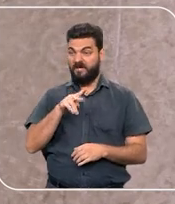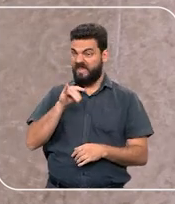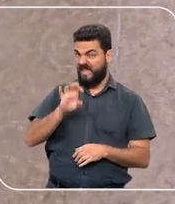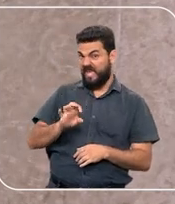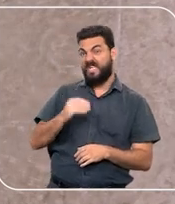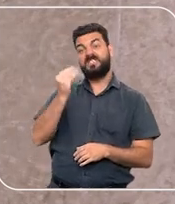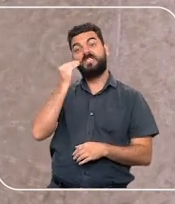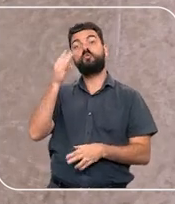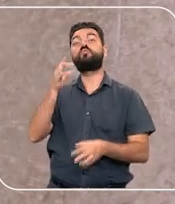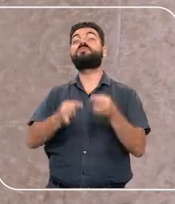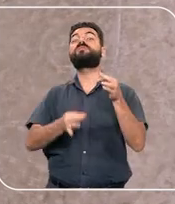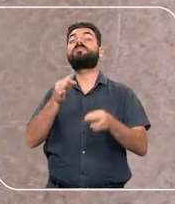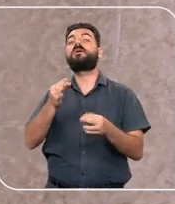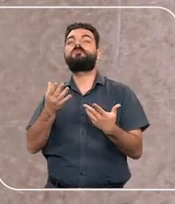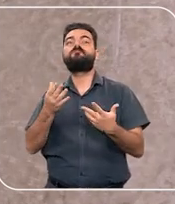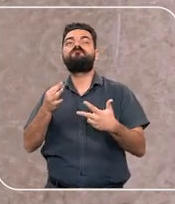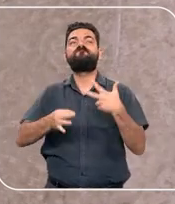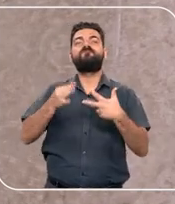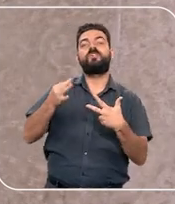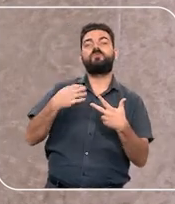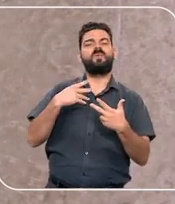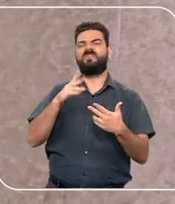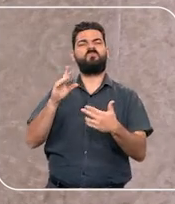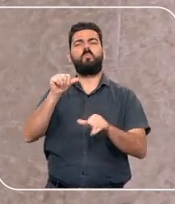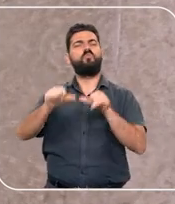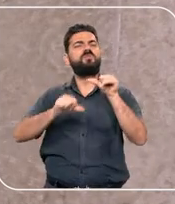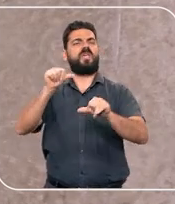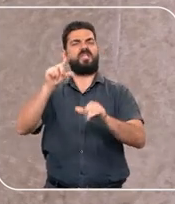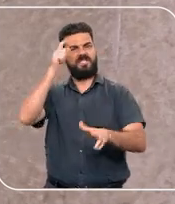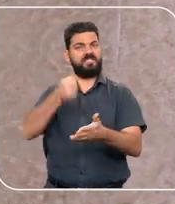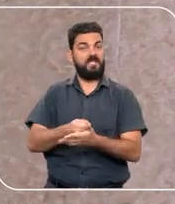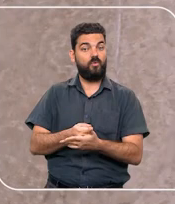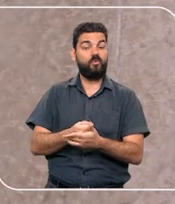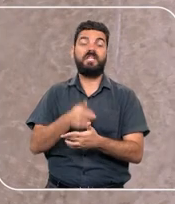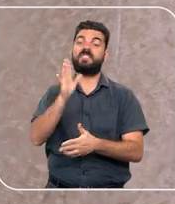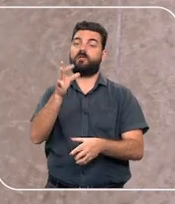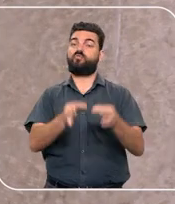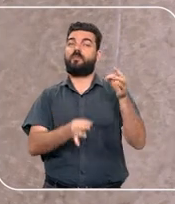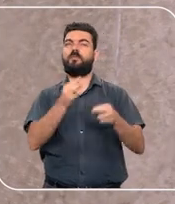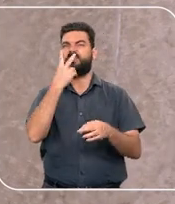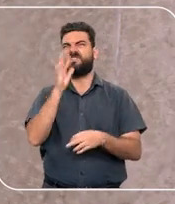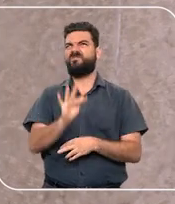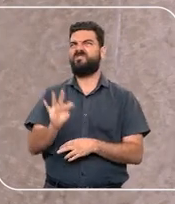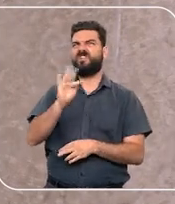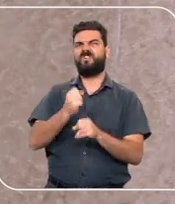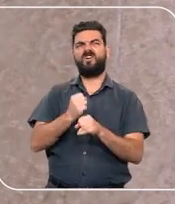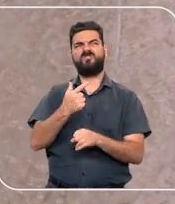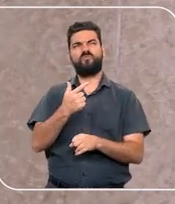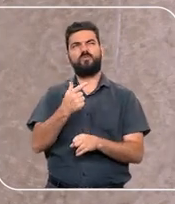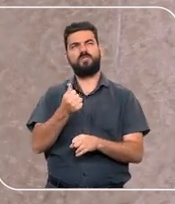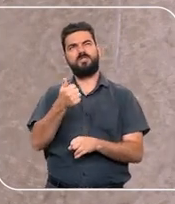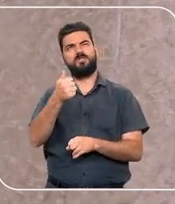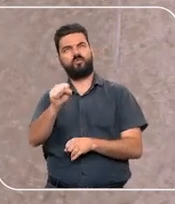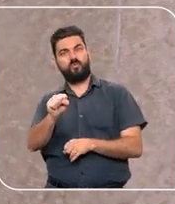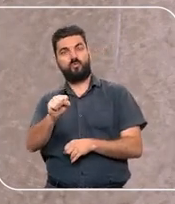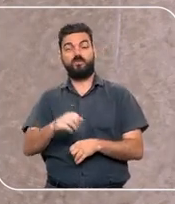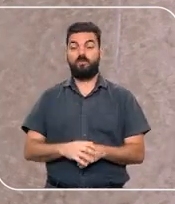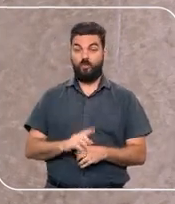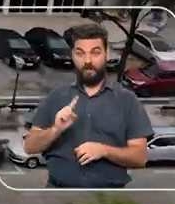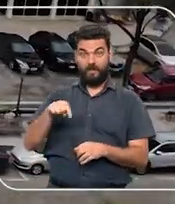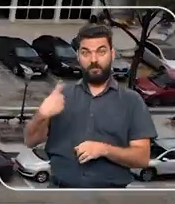biné figuereido recorreu ao judiciário para tentar anular a condenação por improbidade que transitou em julgado em fevereiro de